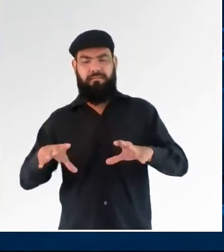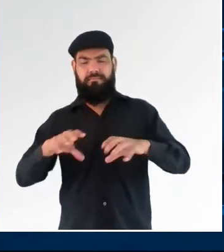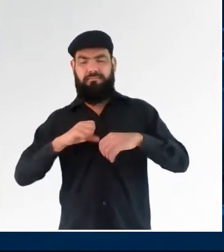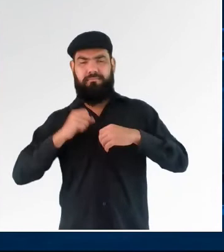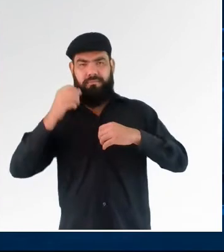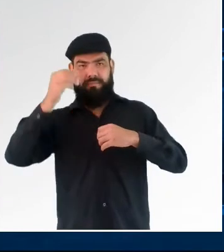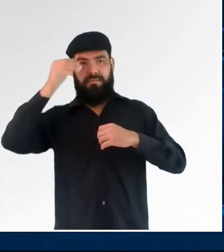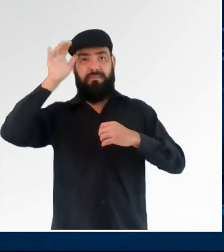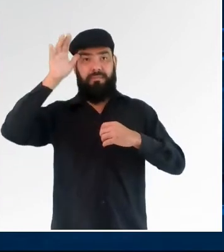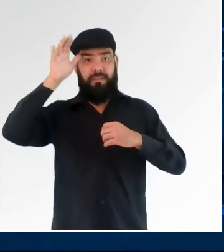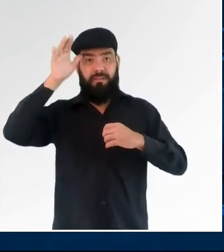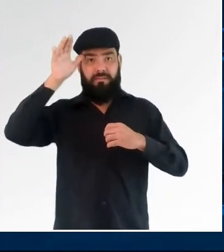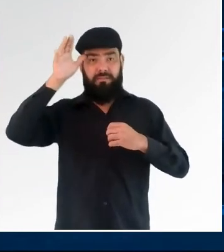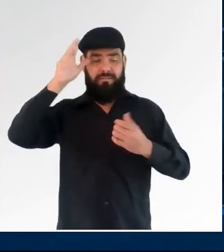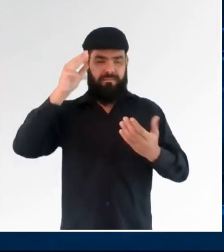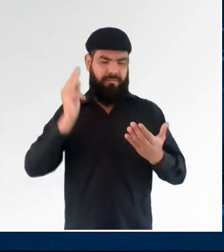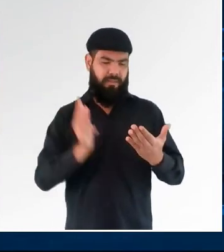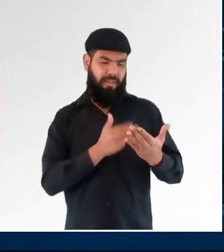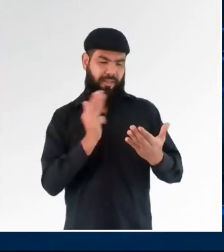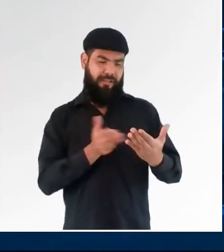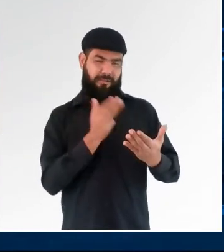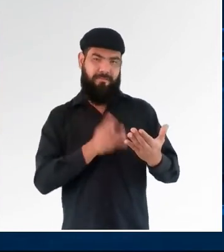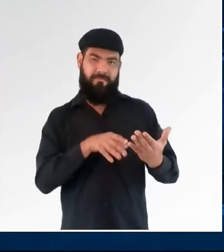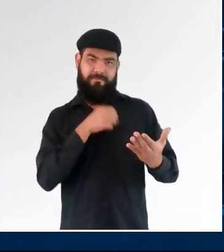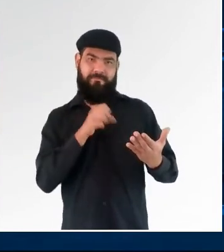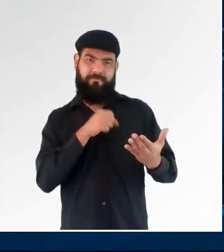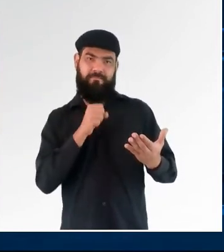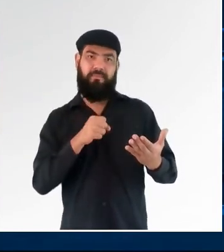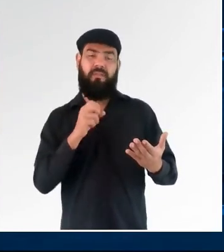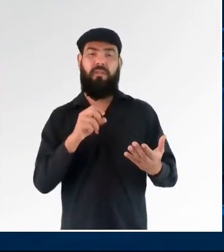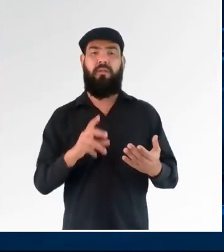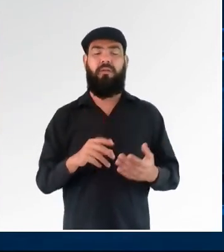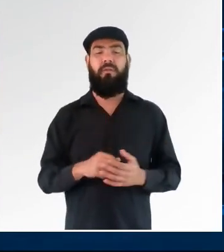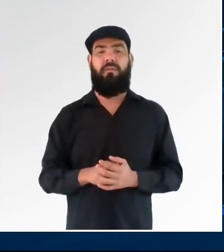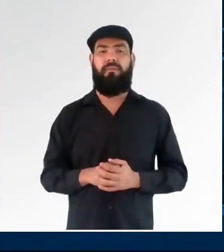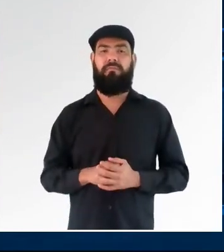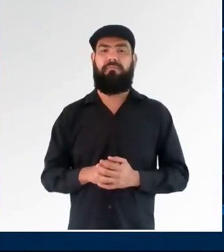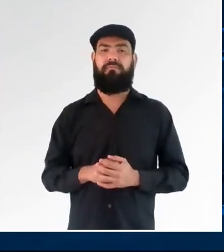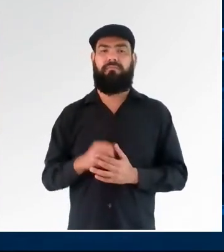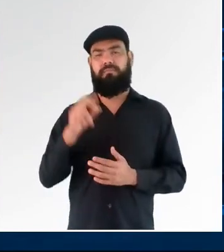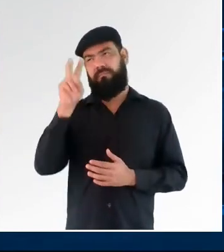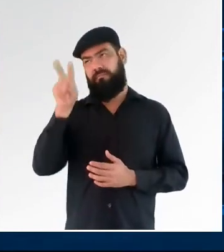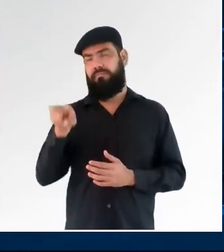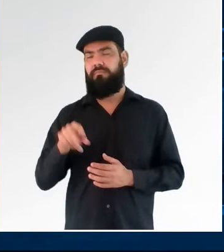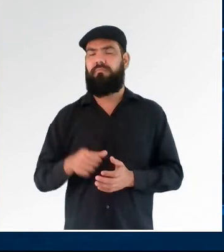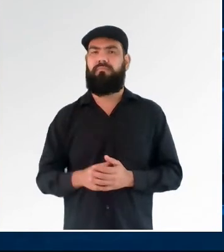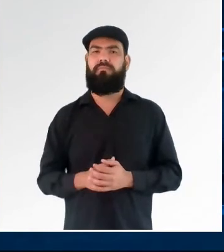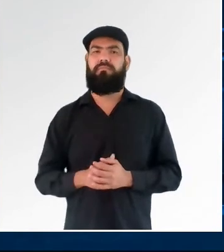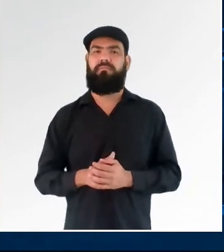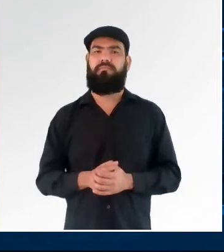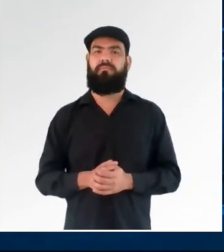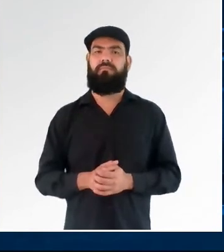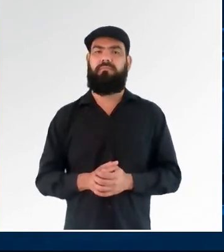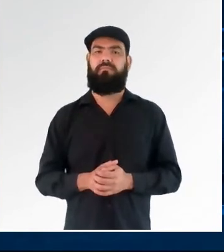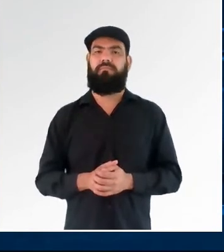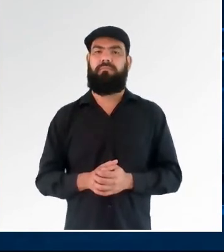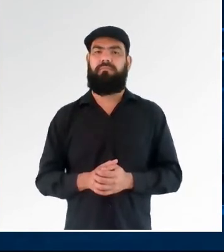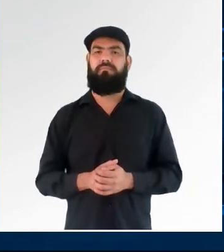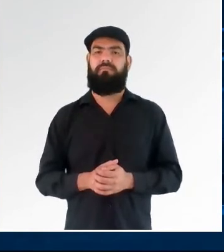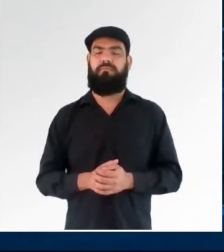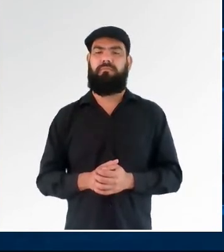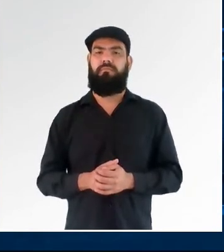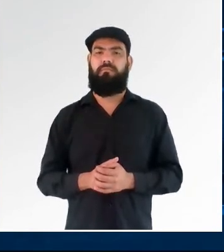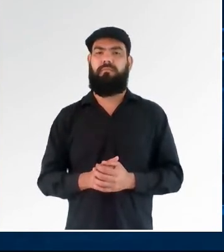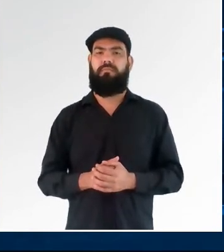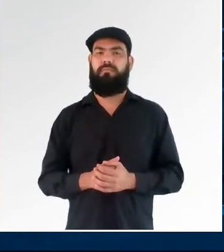obra recente lançada ou por lançar, fazendo intermediação entre ela e o leitor em abordagem